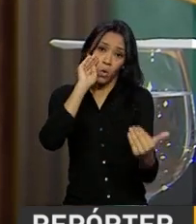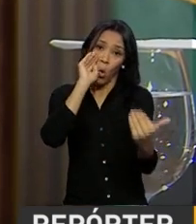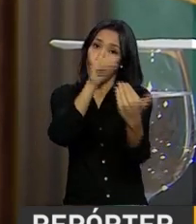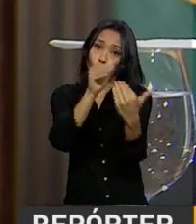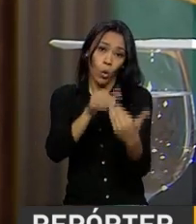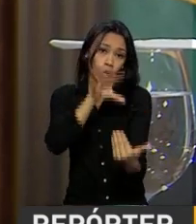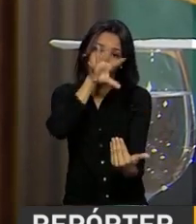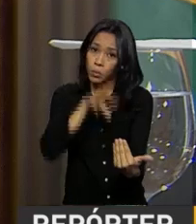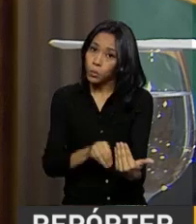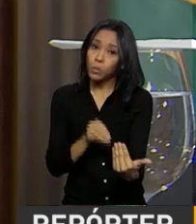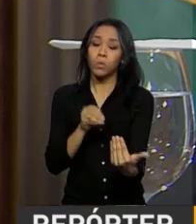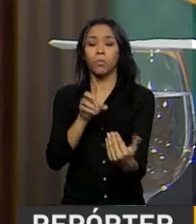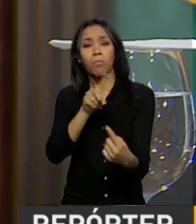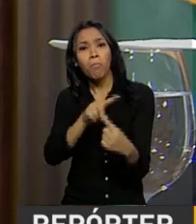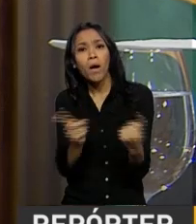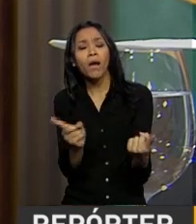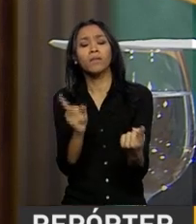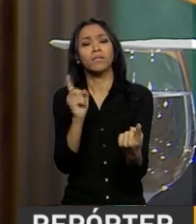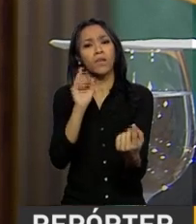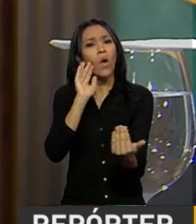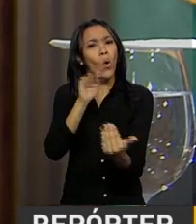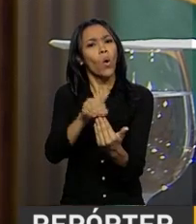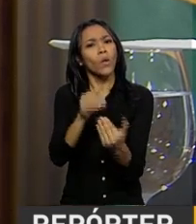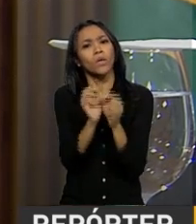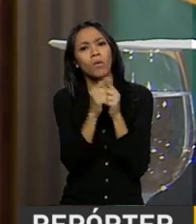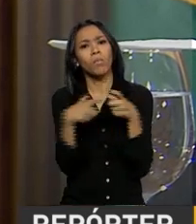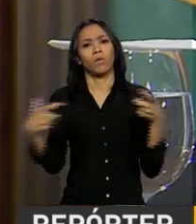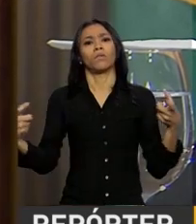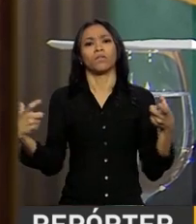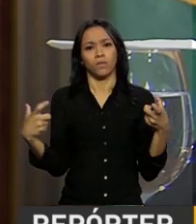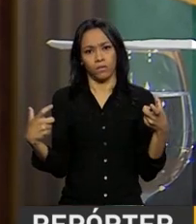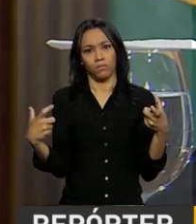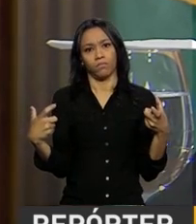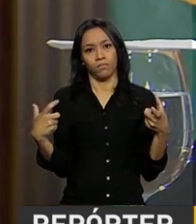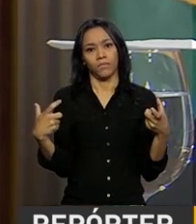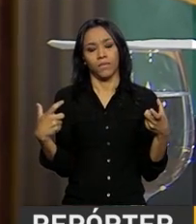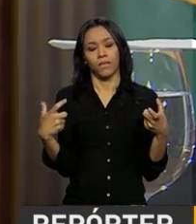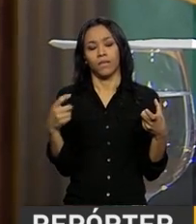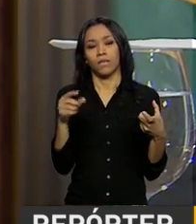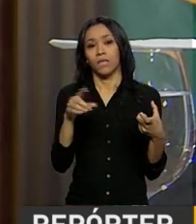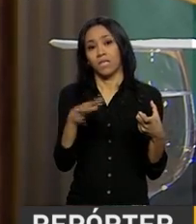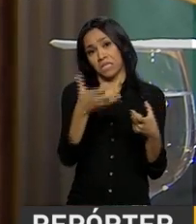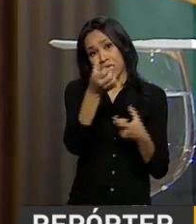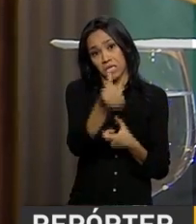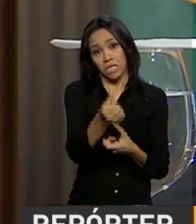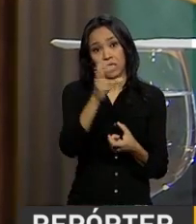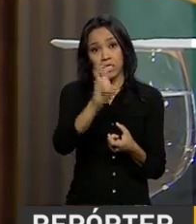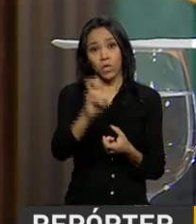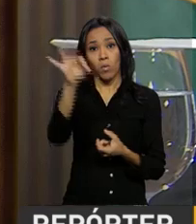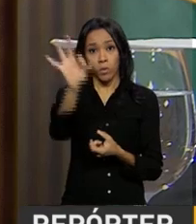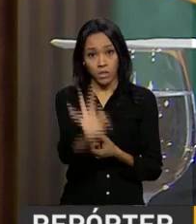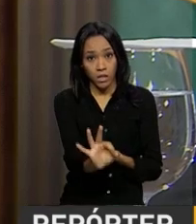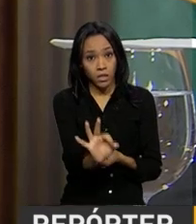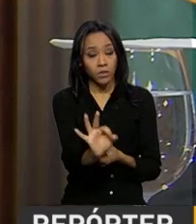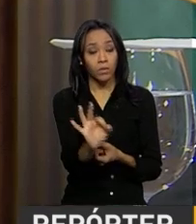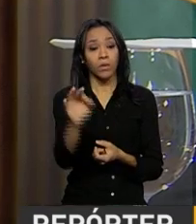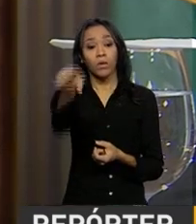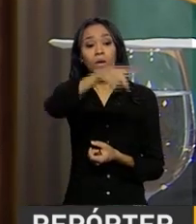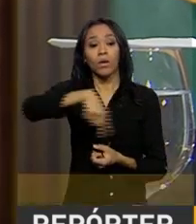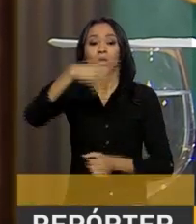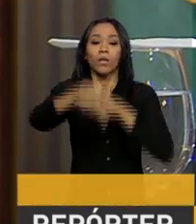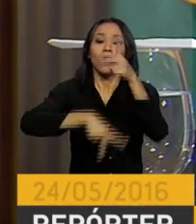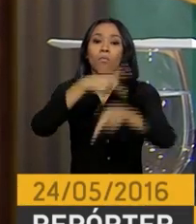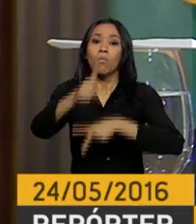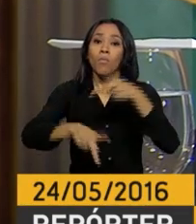com a concordância de uma amplíssima maioria. Não é sem razão que 65% da população